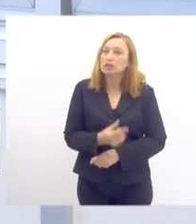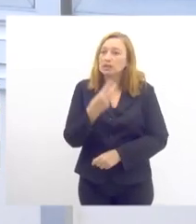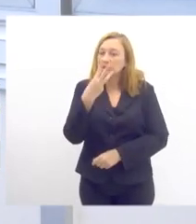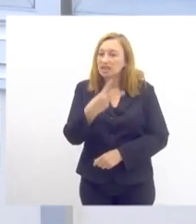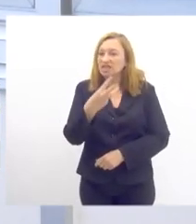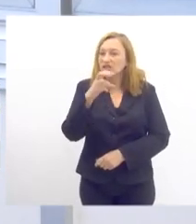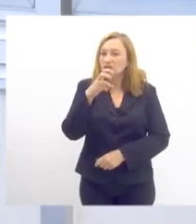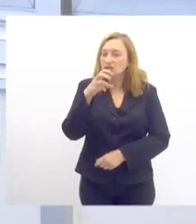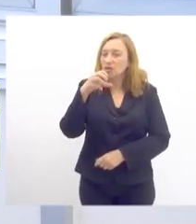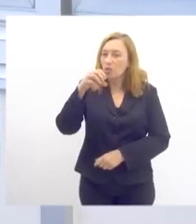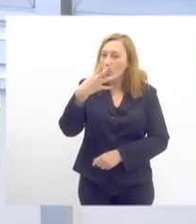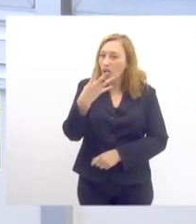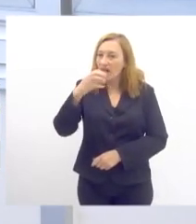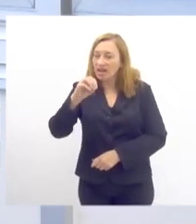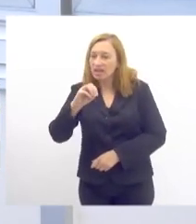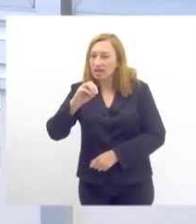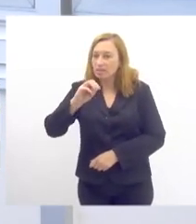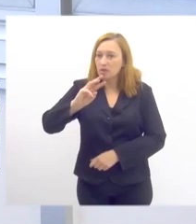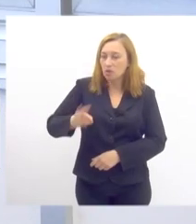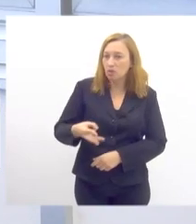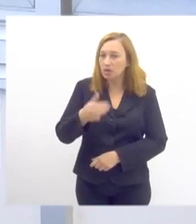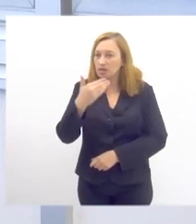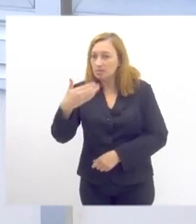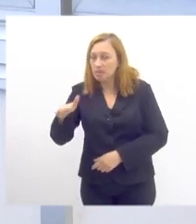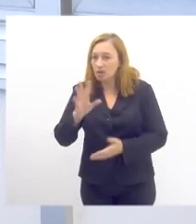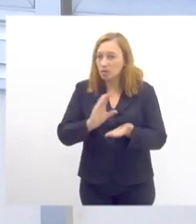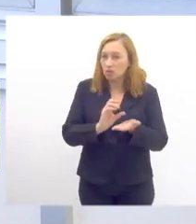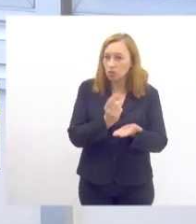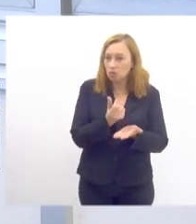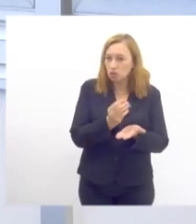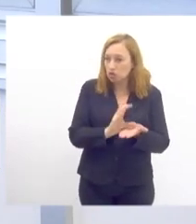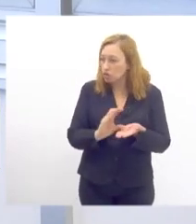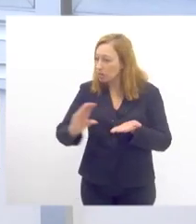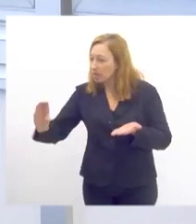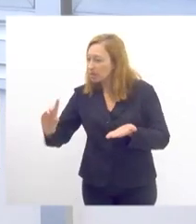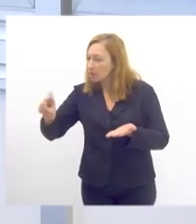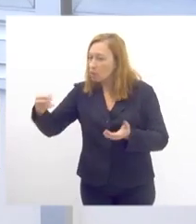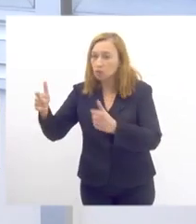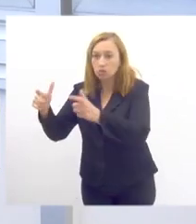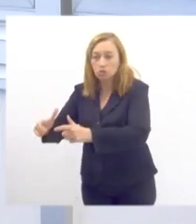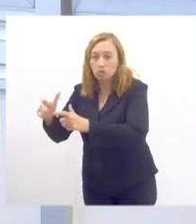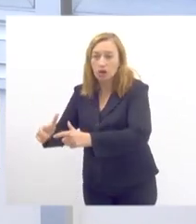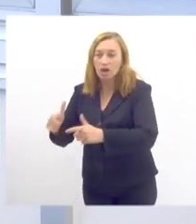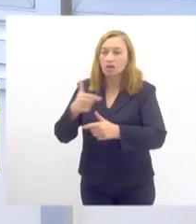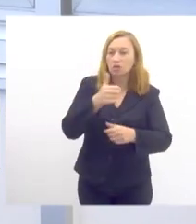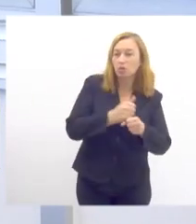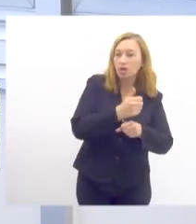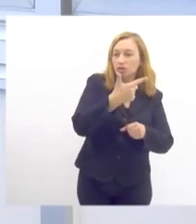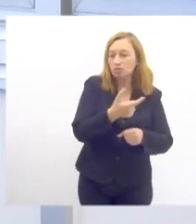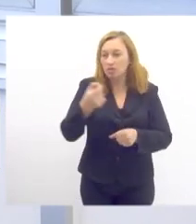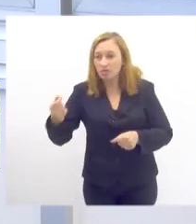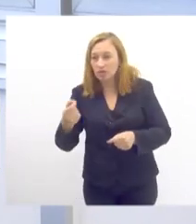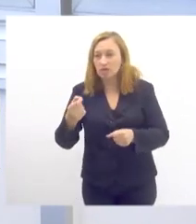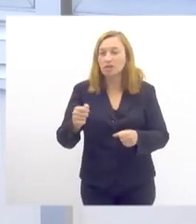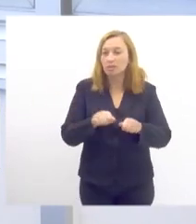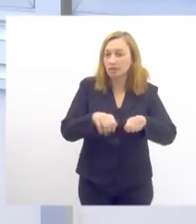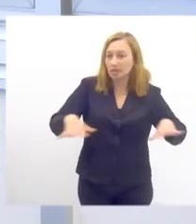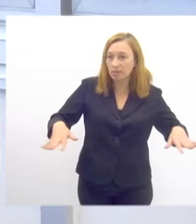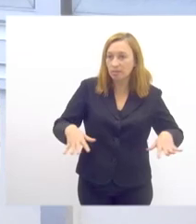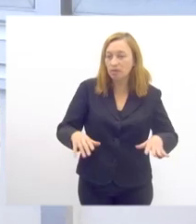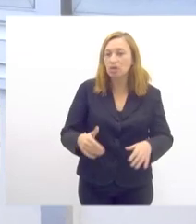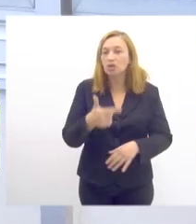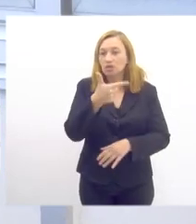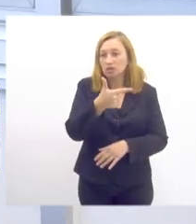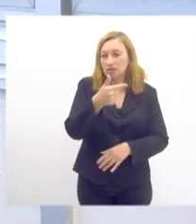340 milhões e meio de repasses para outros órgãos. No ano de 2020, pandemia, 273. E no ano